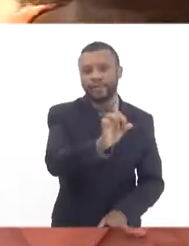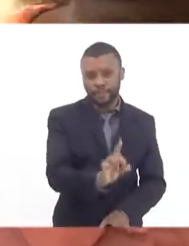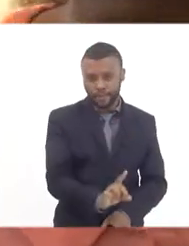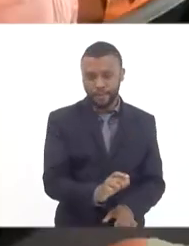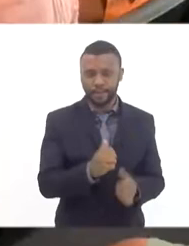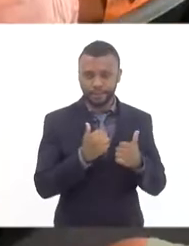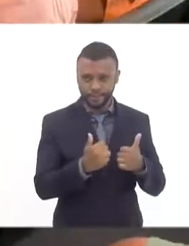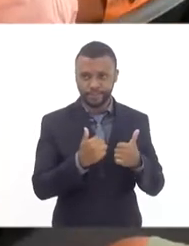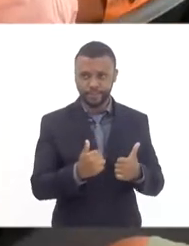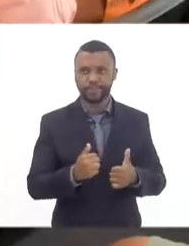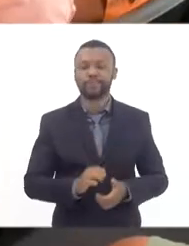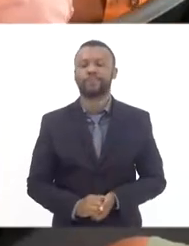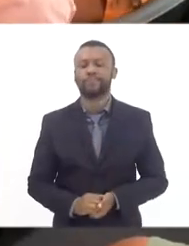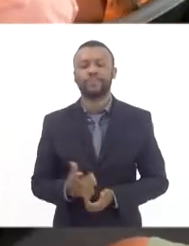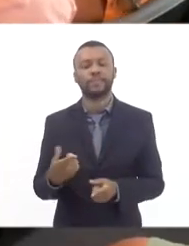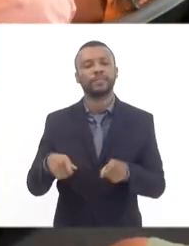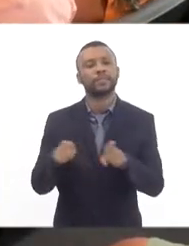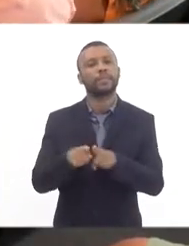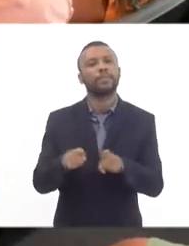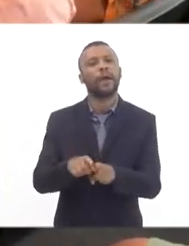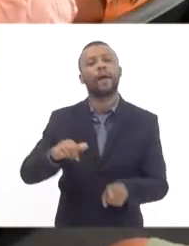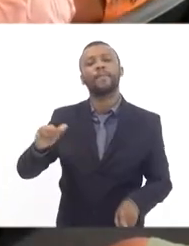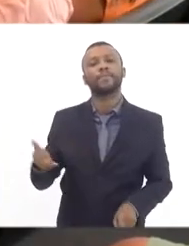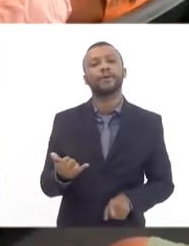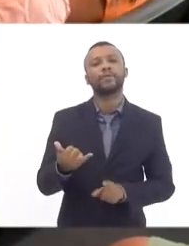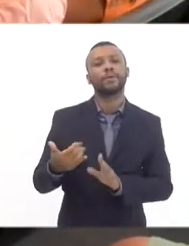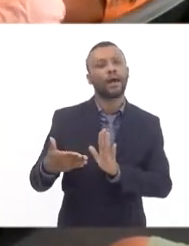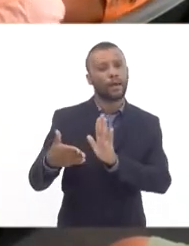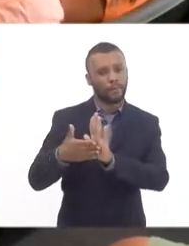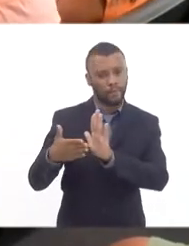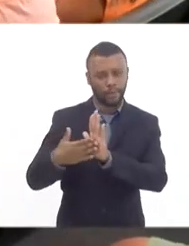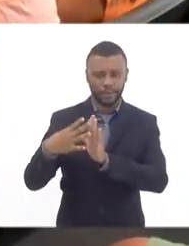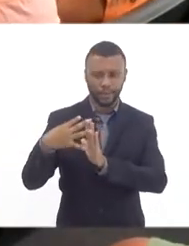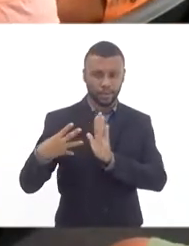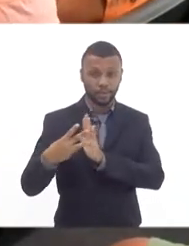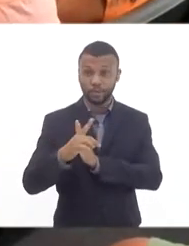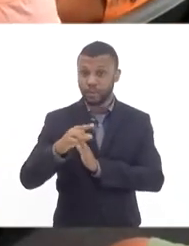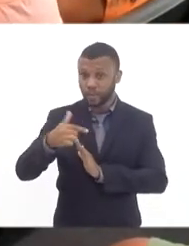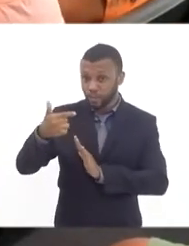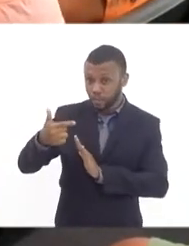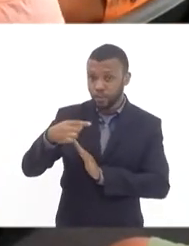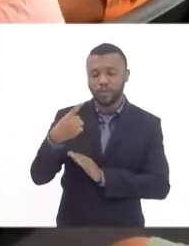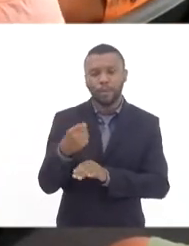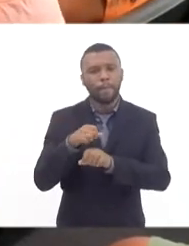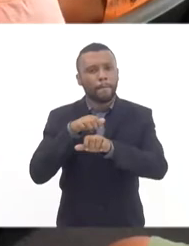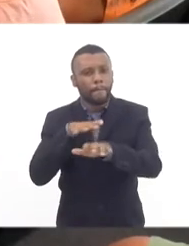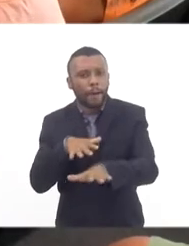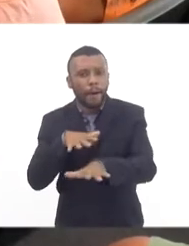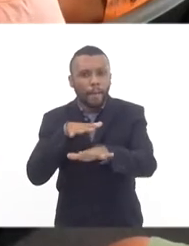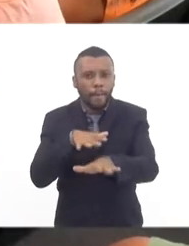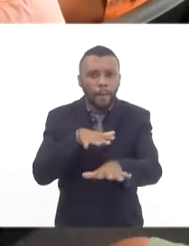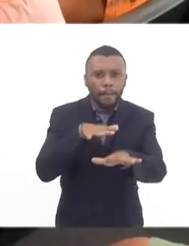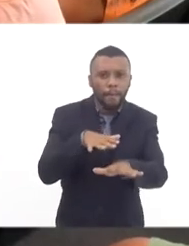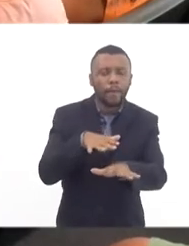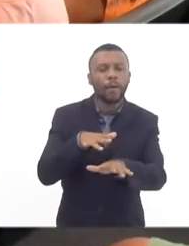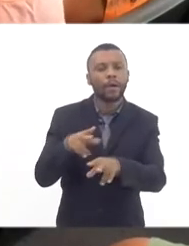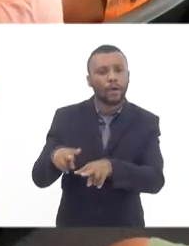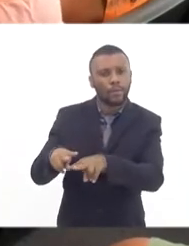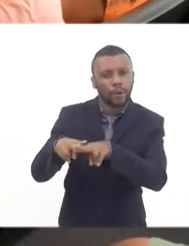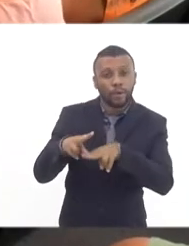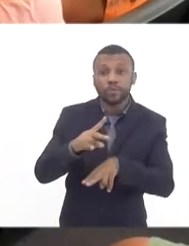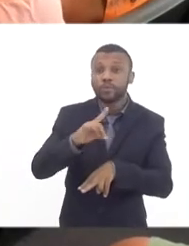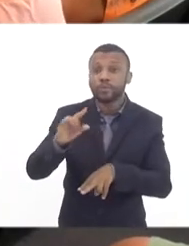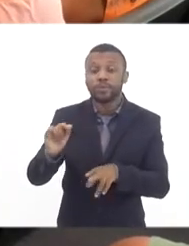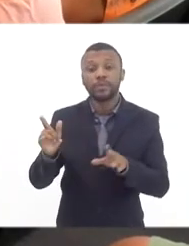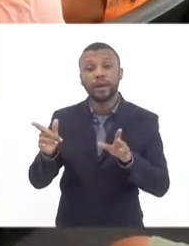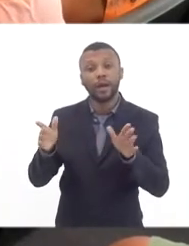Só para... Vou aproveitando também aqui a agenda. No dia 2, a gente vai fazer uma caminhada por conta do Dia do Autismo lá em São Gonçalo,